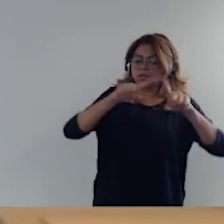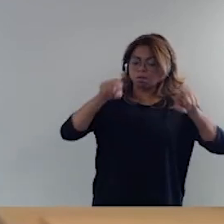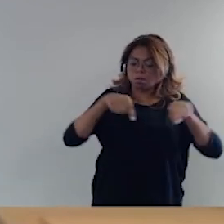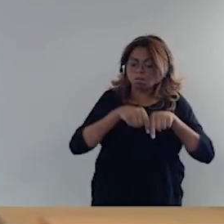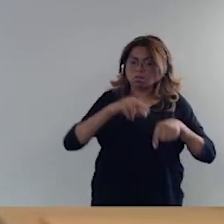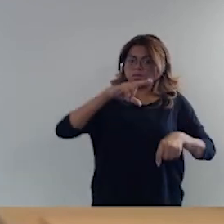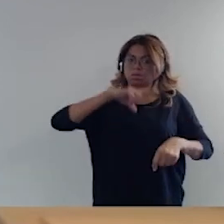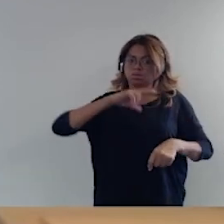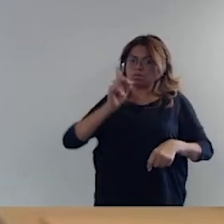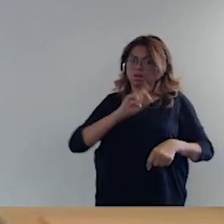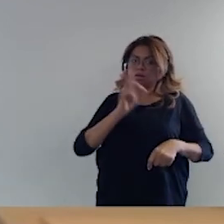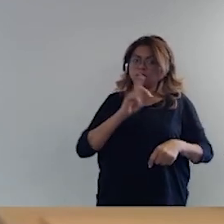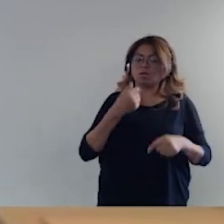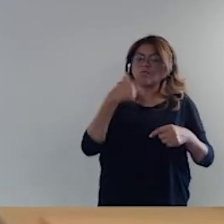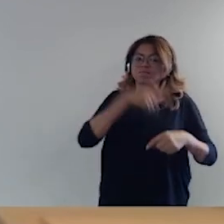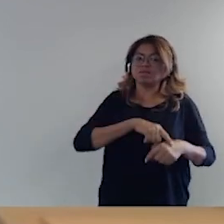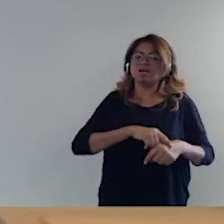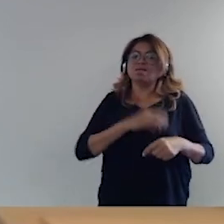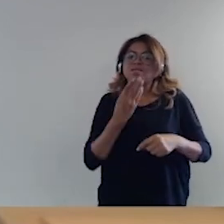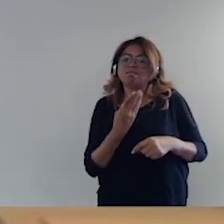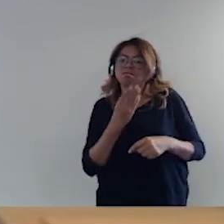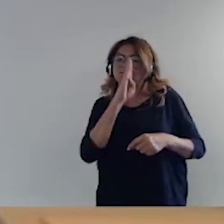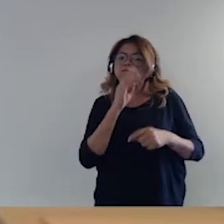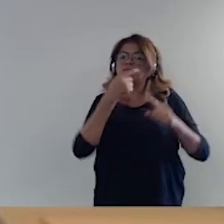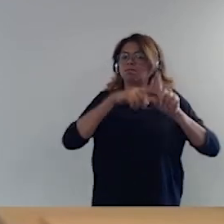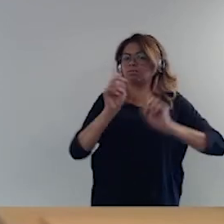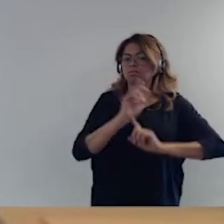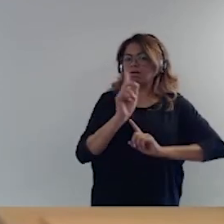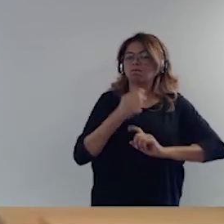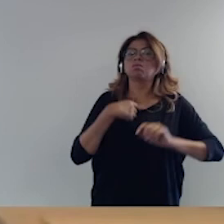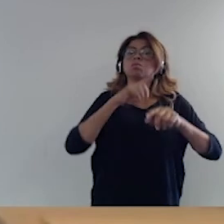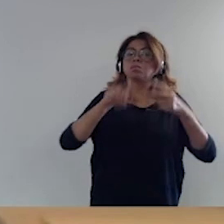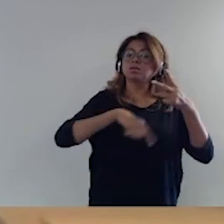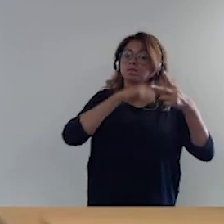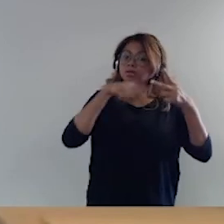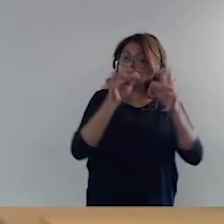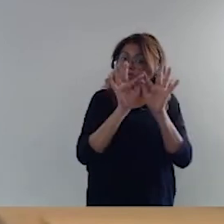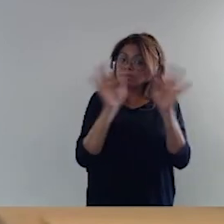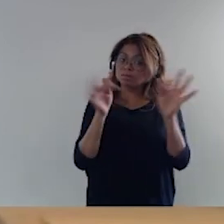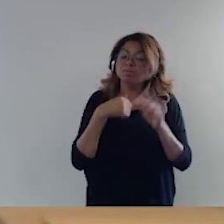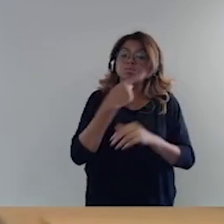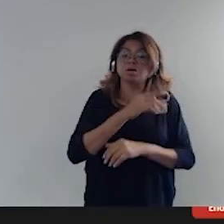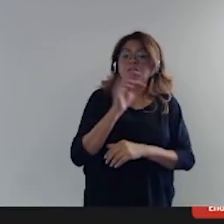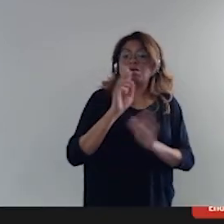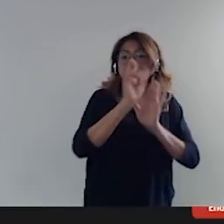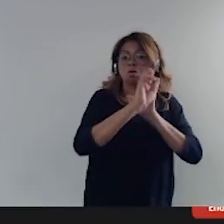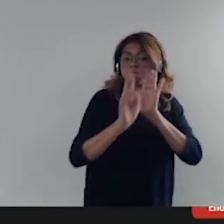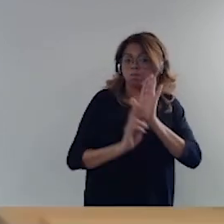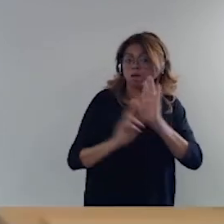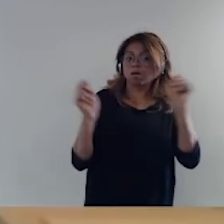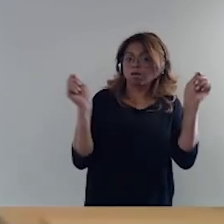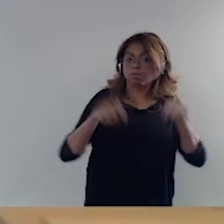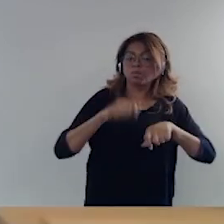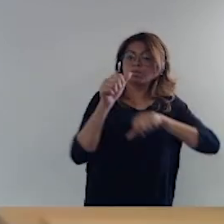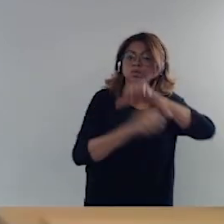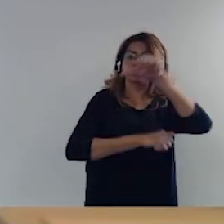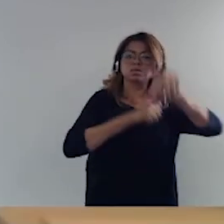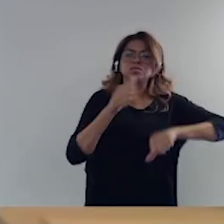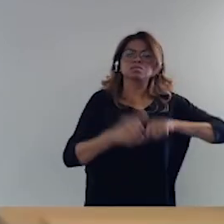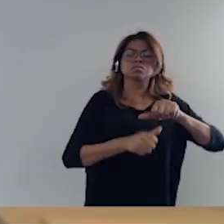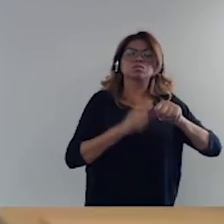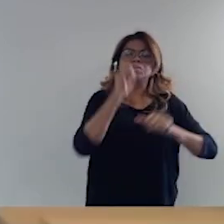2 regras simples, mas muito revolucionárias, que irão transformar o Brasil e, portanto, eu